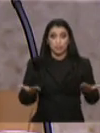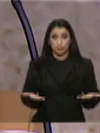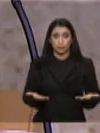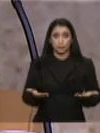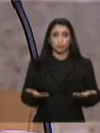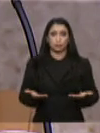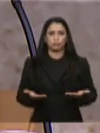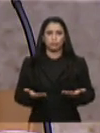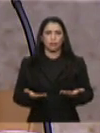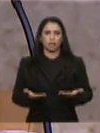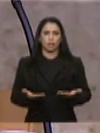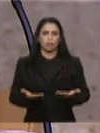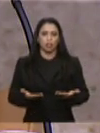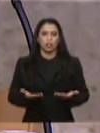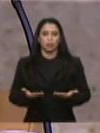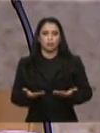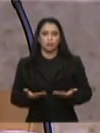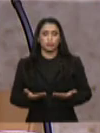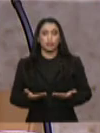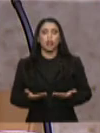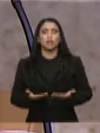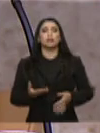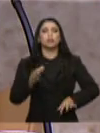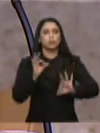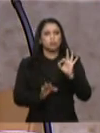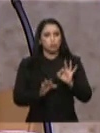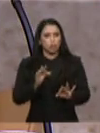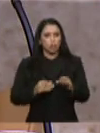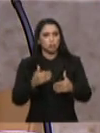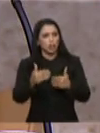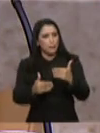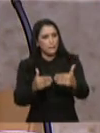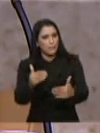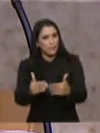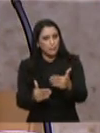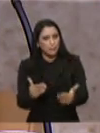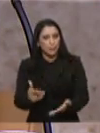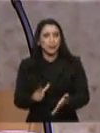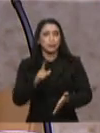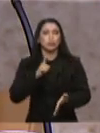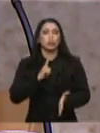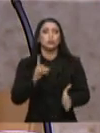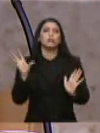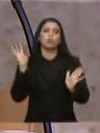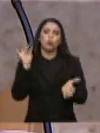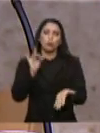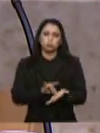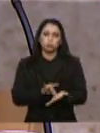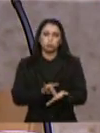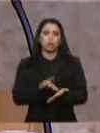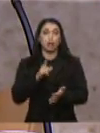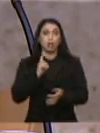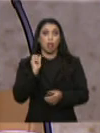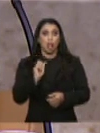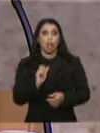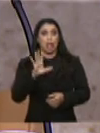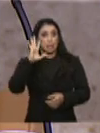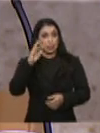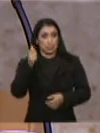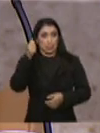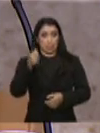relações jurídicas sucessivas, decorrentes de suporte fático complexo, a sentença,